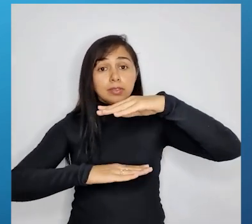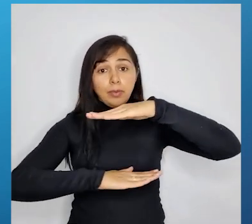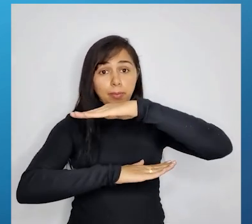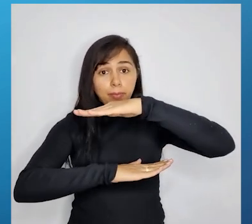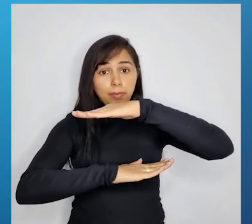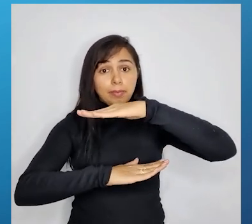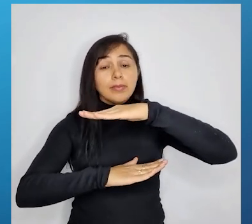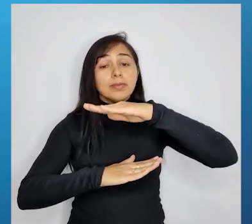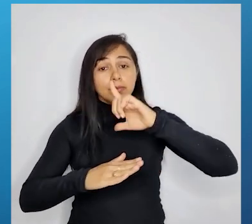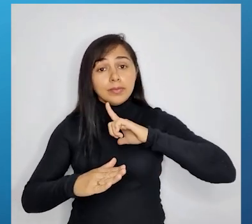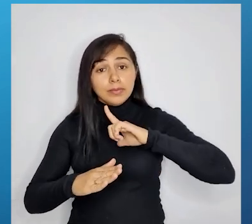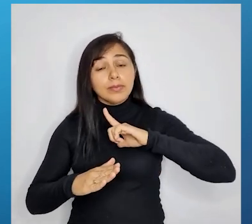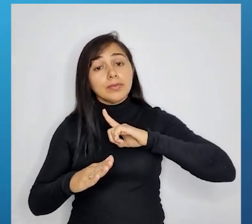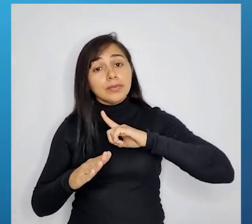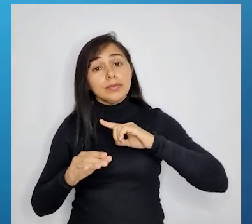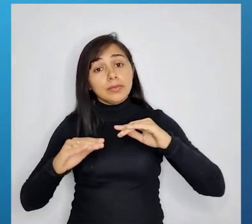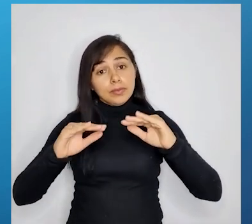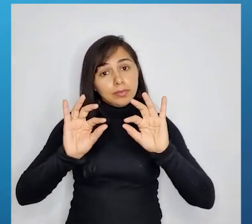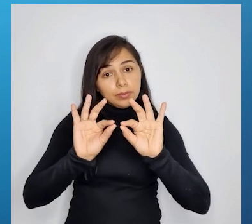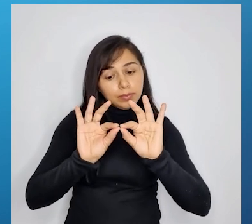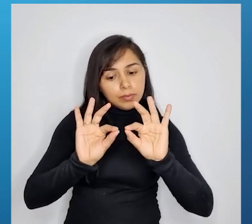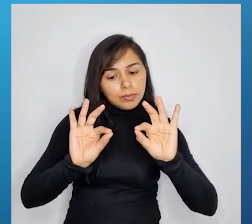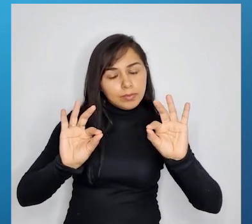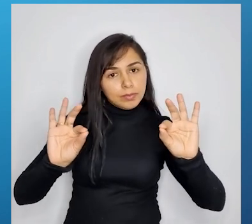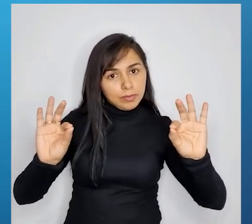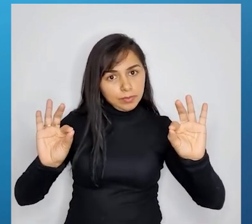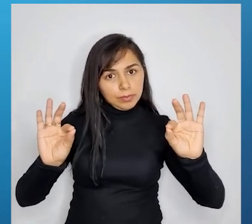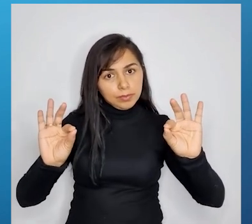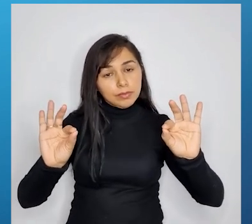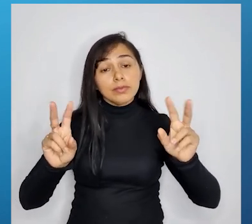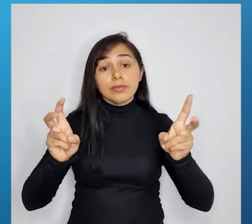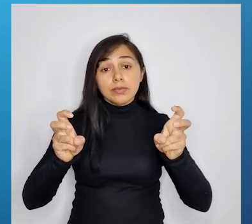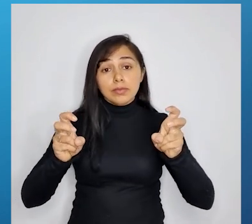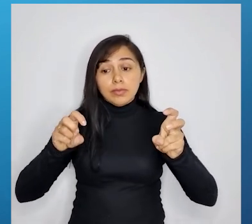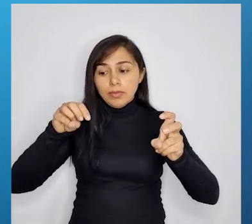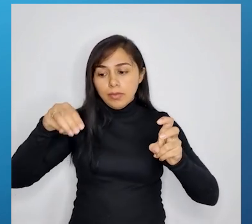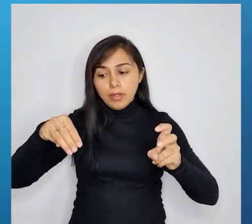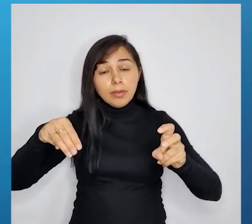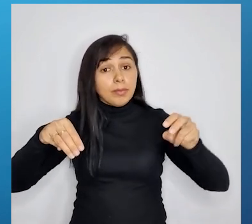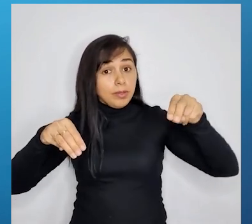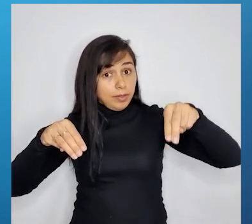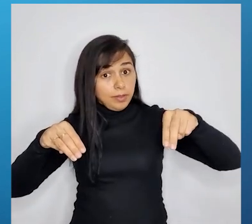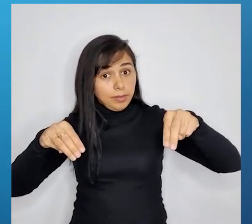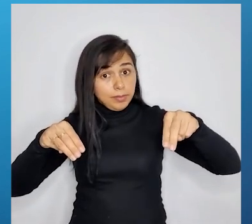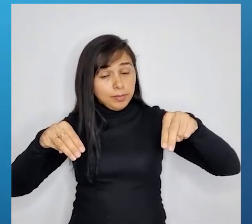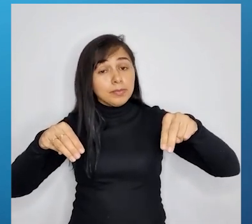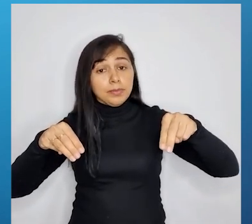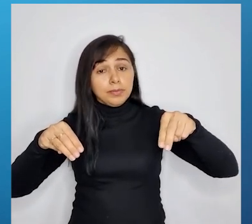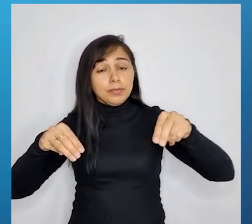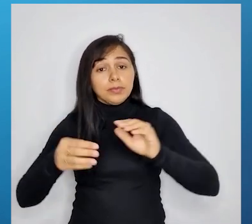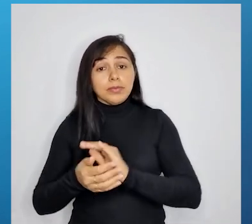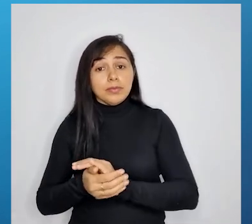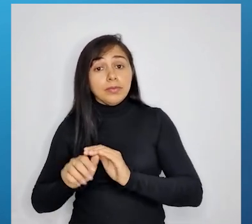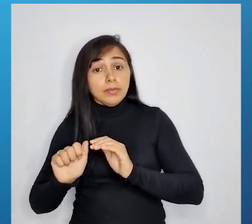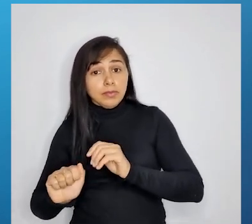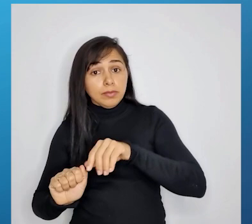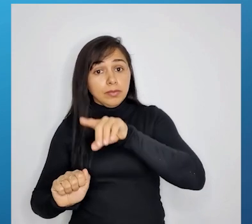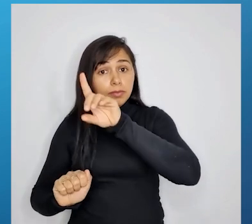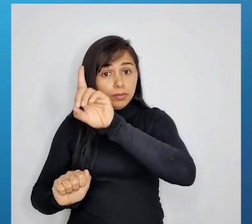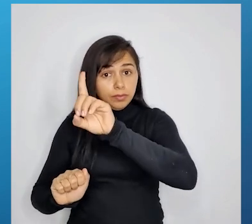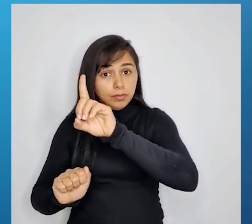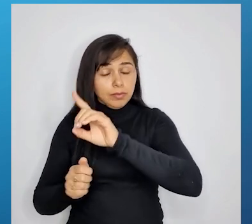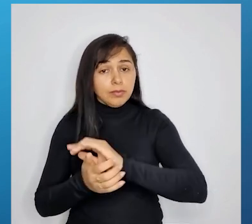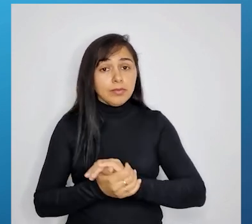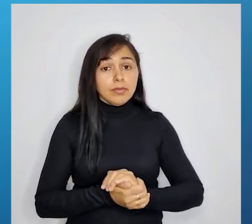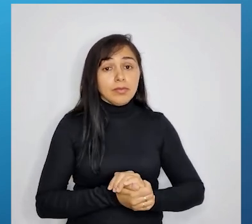trapézio. Você observa que, ó, M é o ponto médio desse lado AD, N o ponto médio do lado BC e